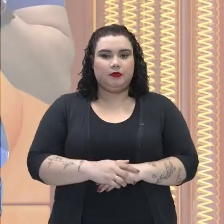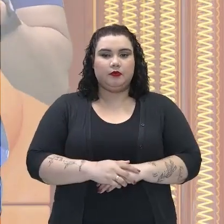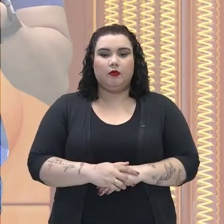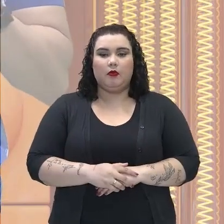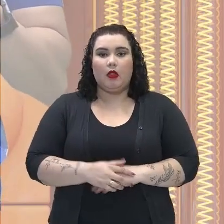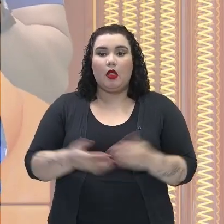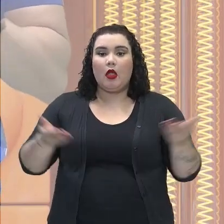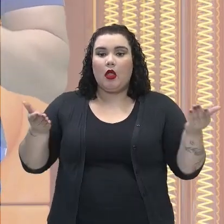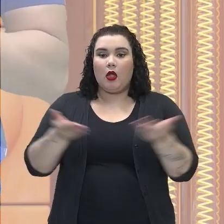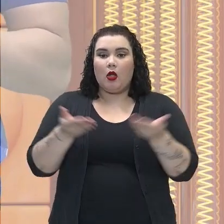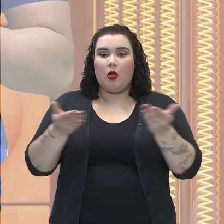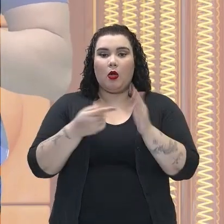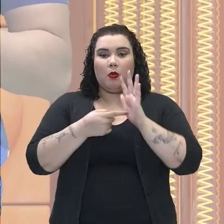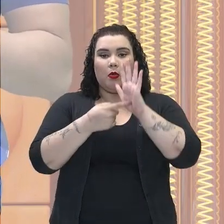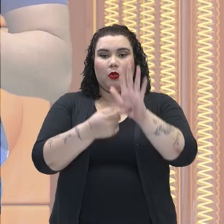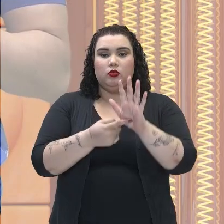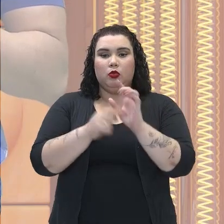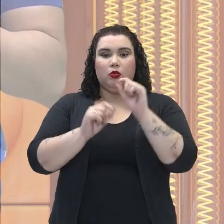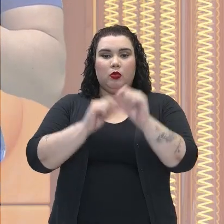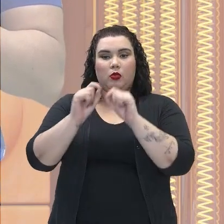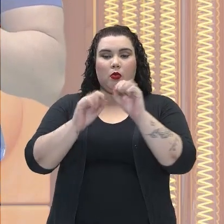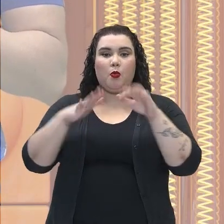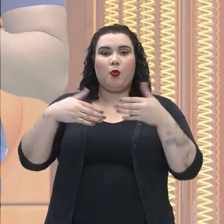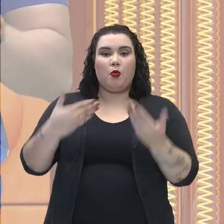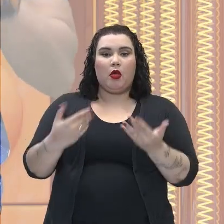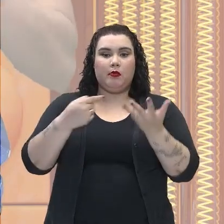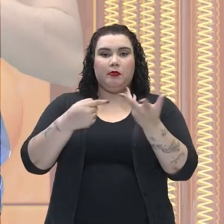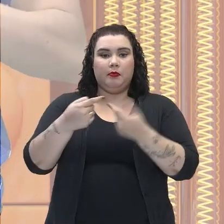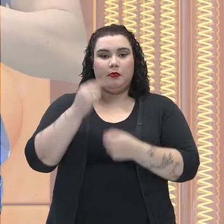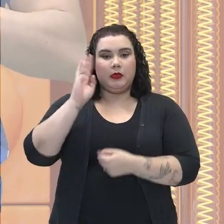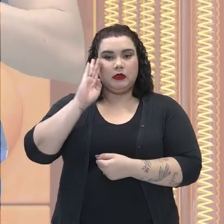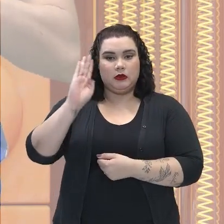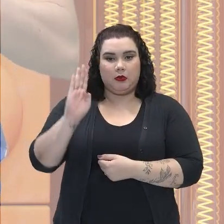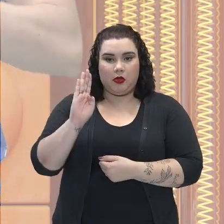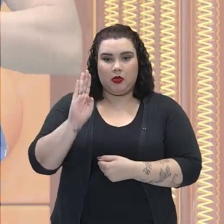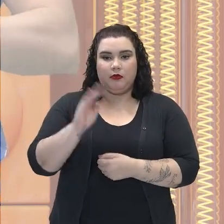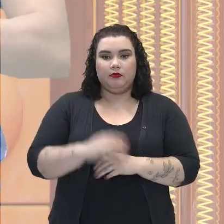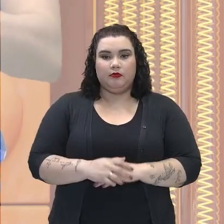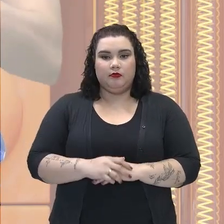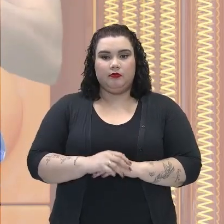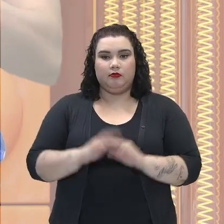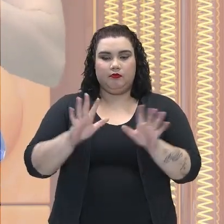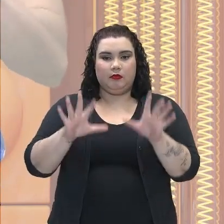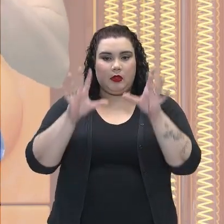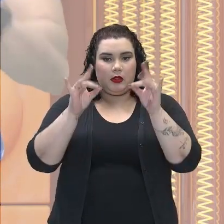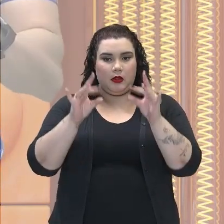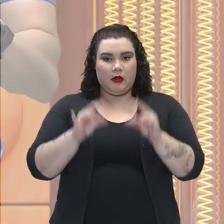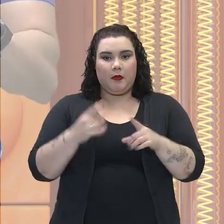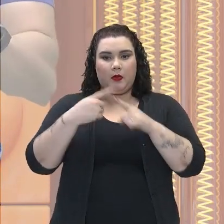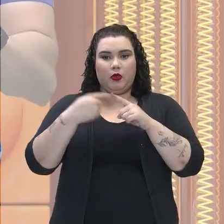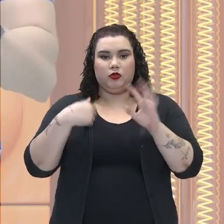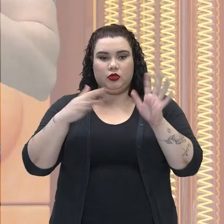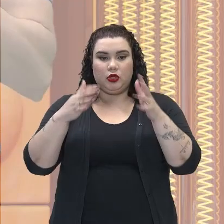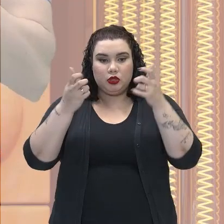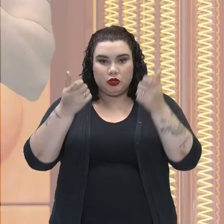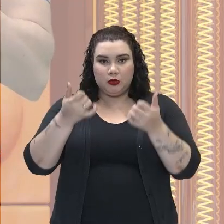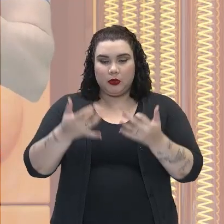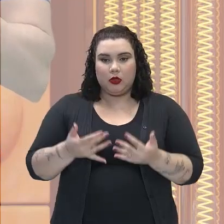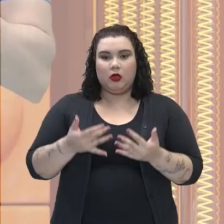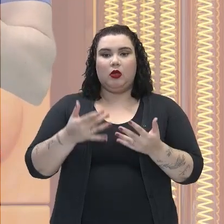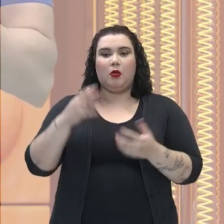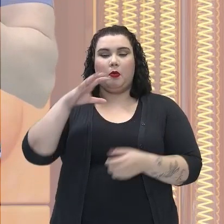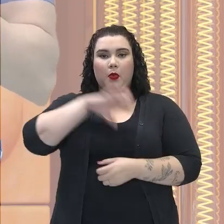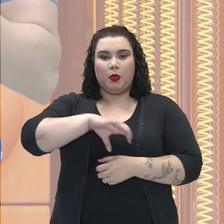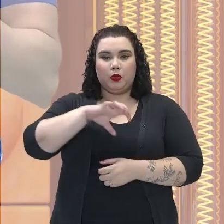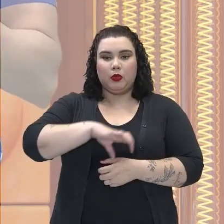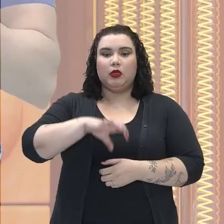vocês mostrando ali quais são os principais idiomas falados. Na realidade, a gente vai espacializar, porque eu já falei para vocês que o português